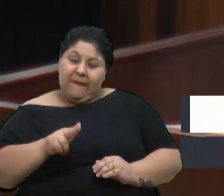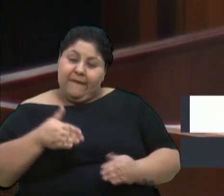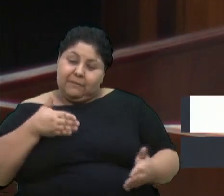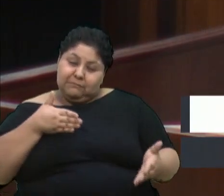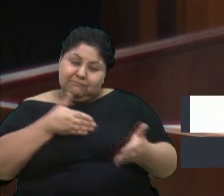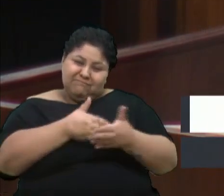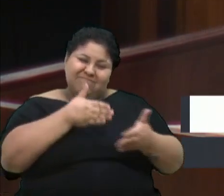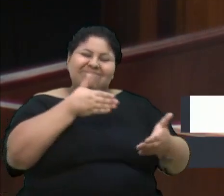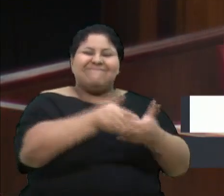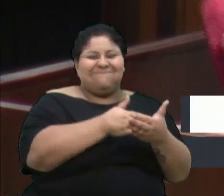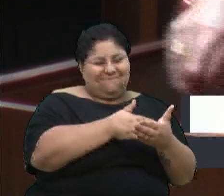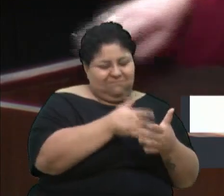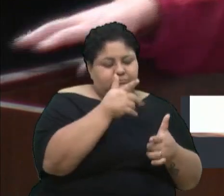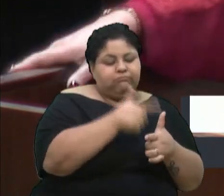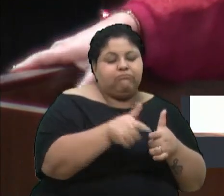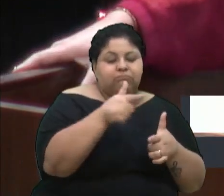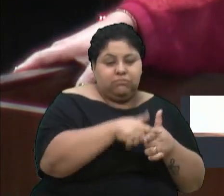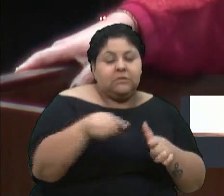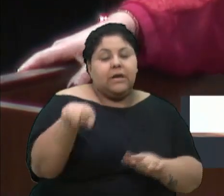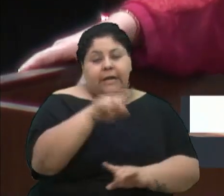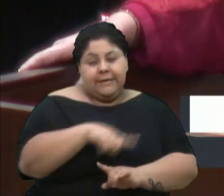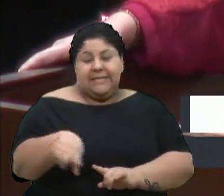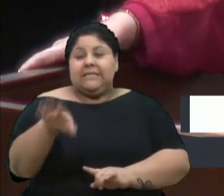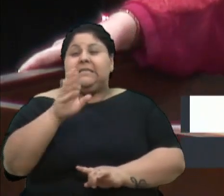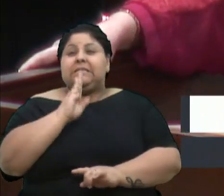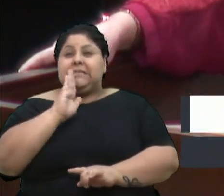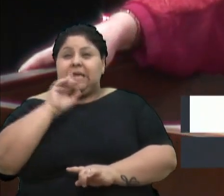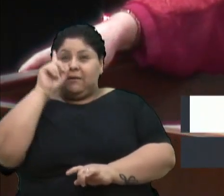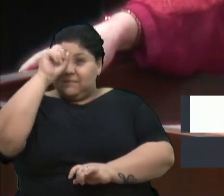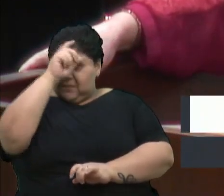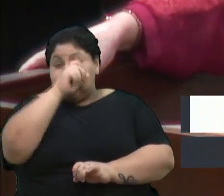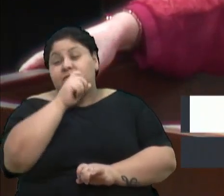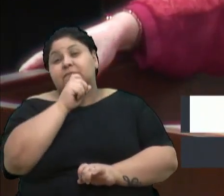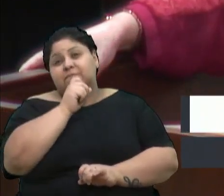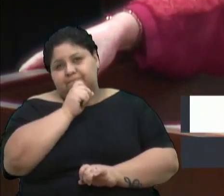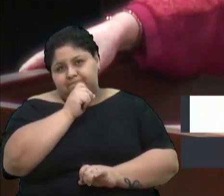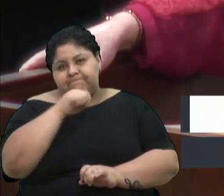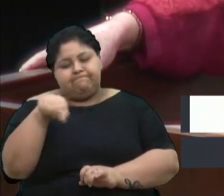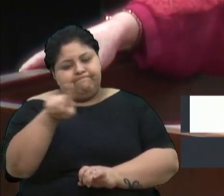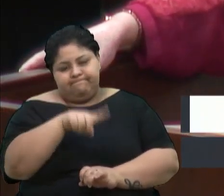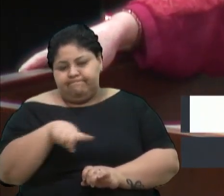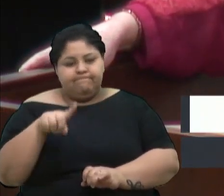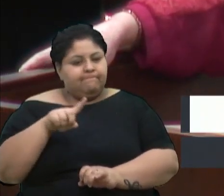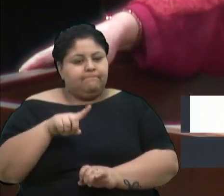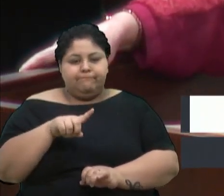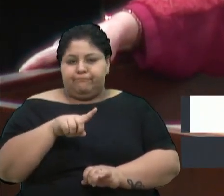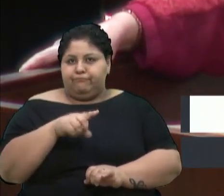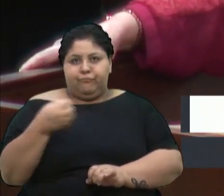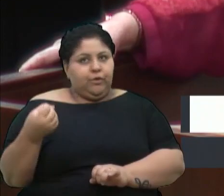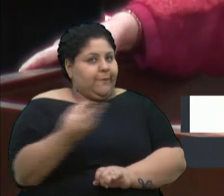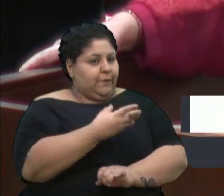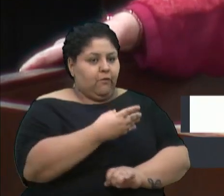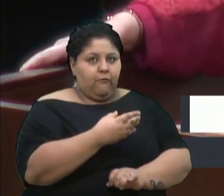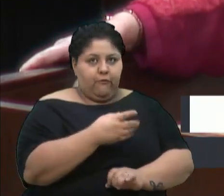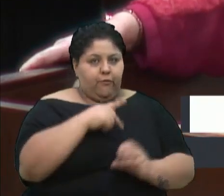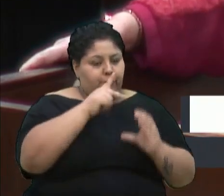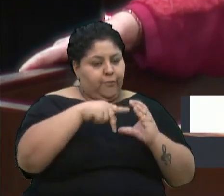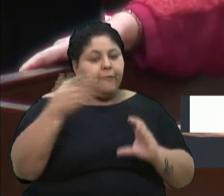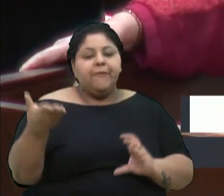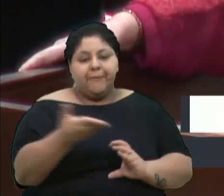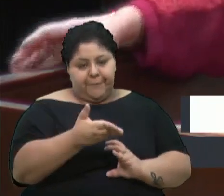gente sabe das dificuldades que tem, isso aqui não é nenhuma novidade para essa casa, mas